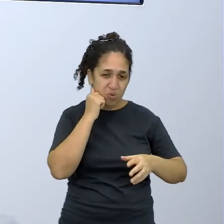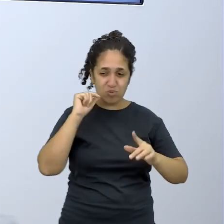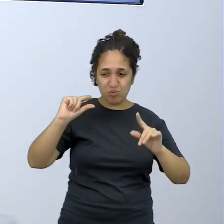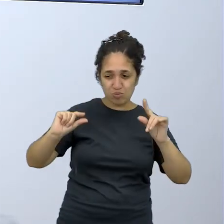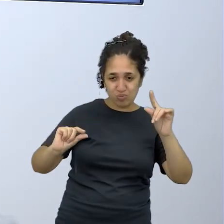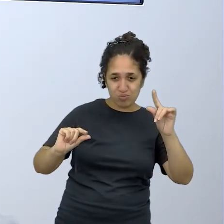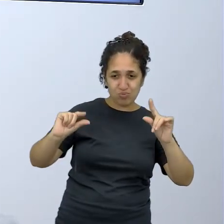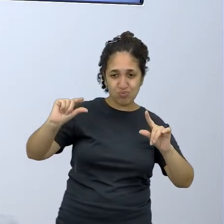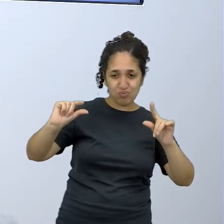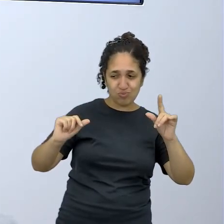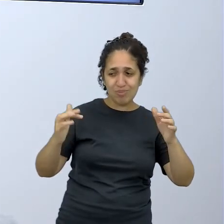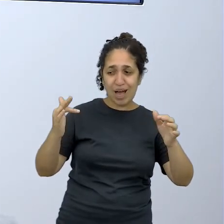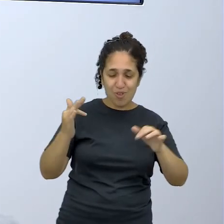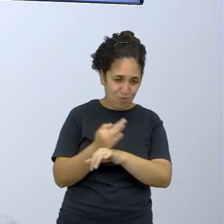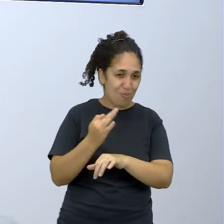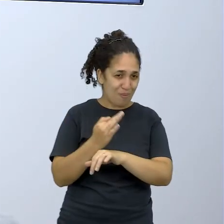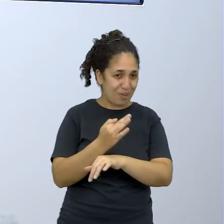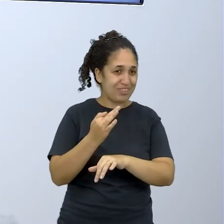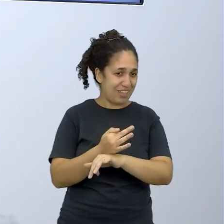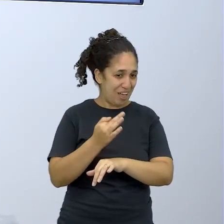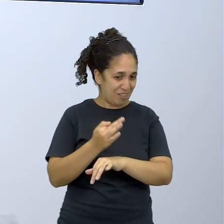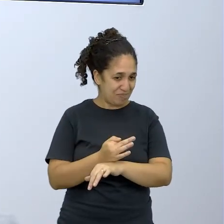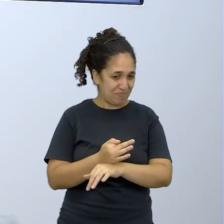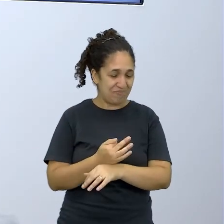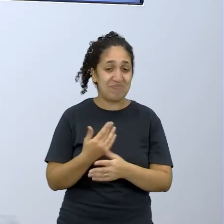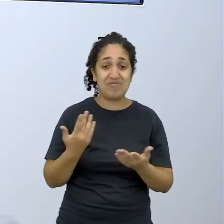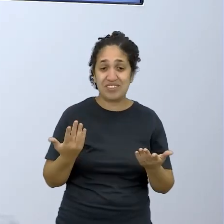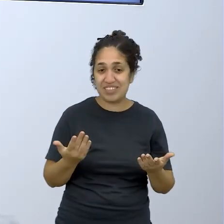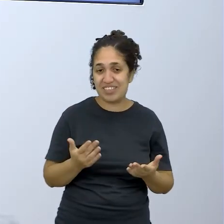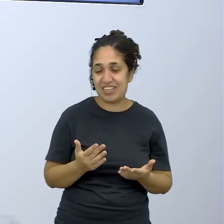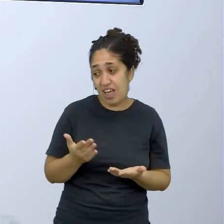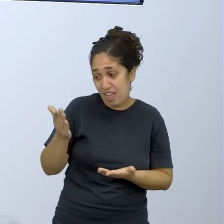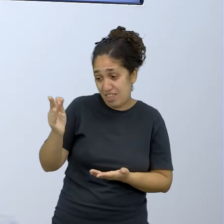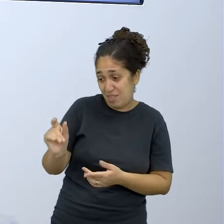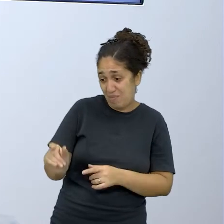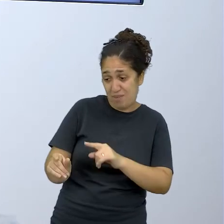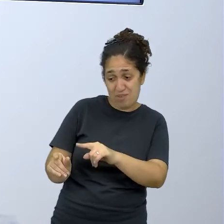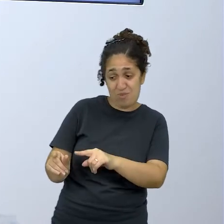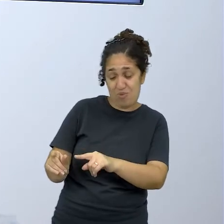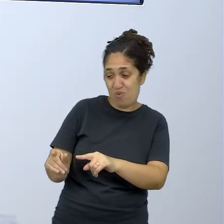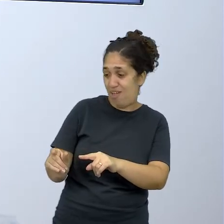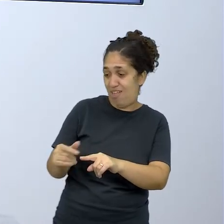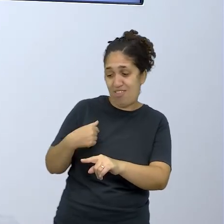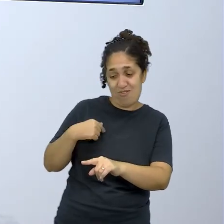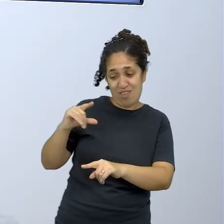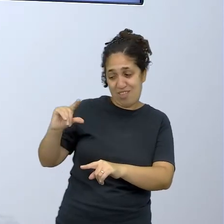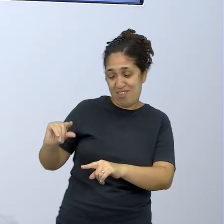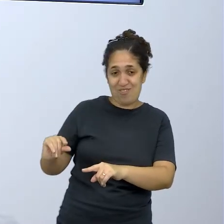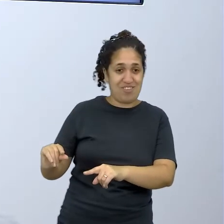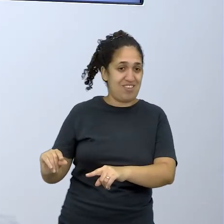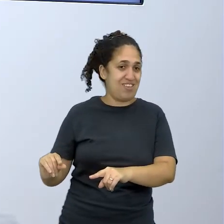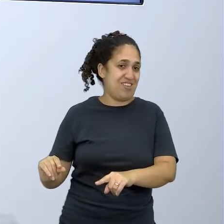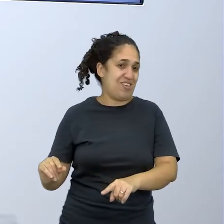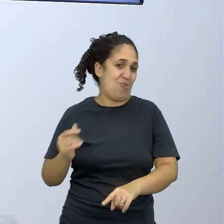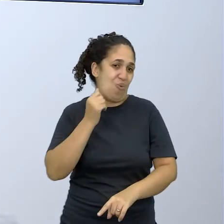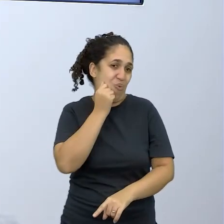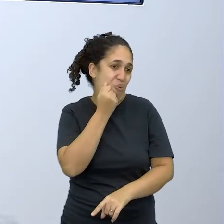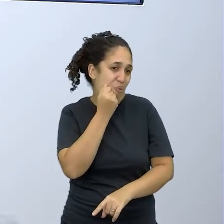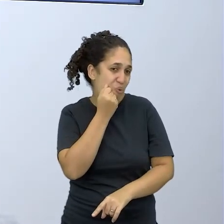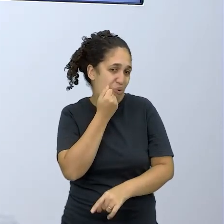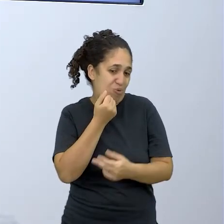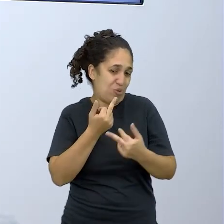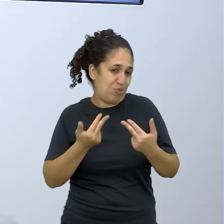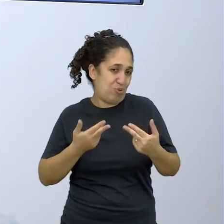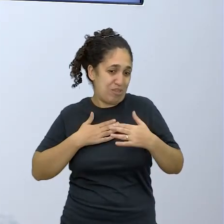termos de resistência. Porque senão, essa pessoa não vai ser a minha redução. Para me reduzir, tem que reduzir todas